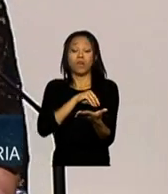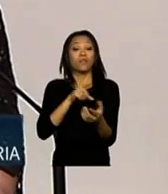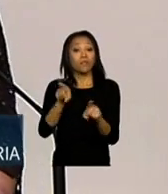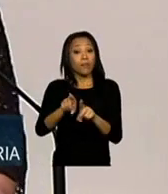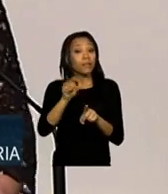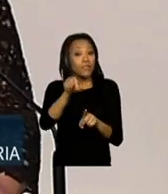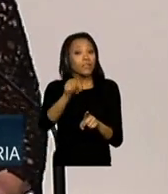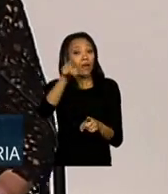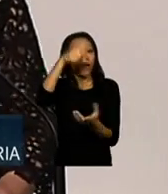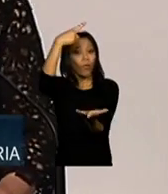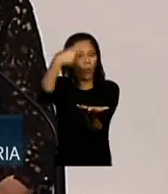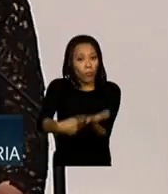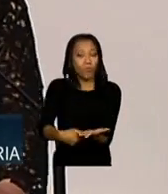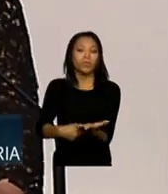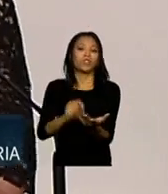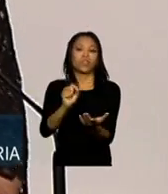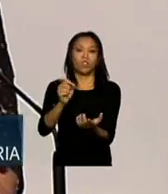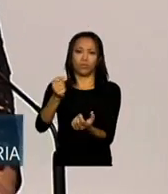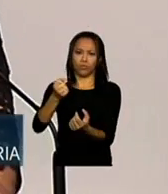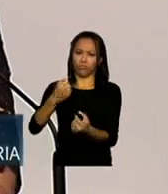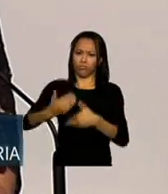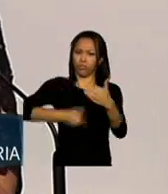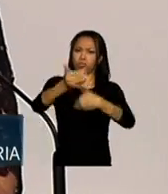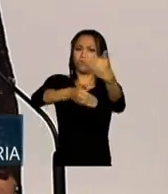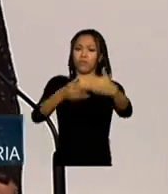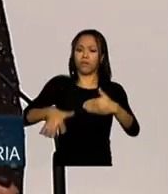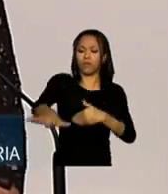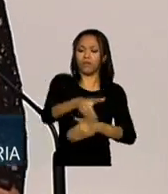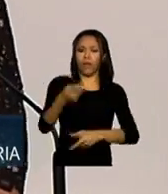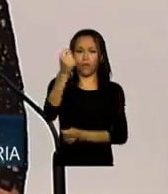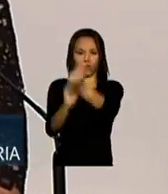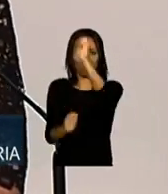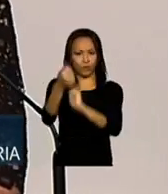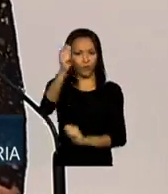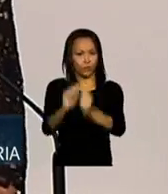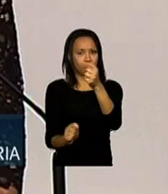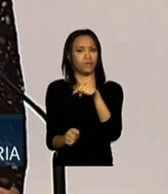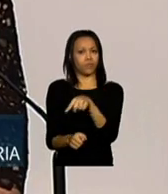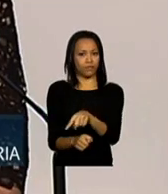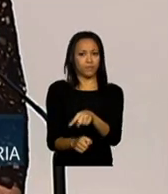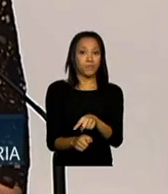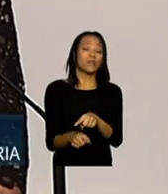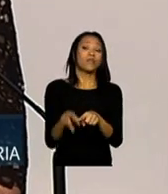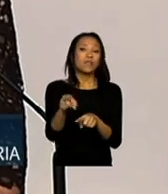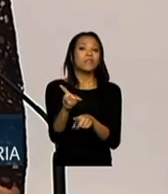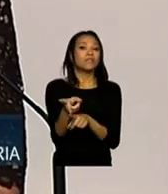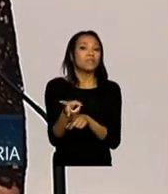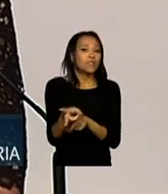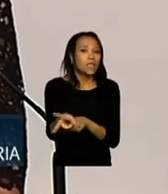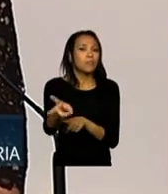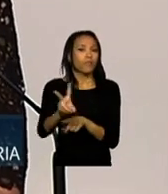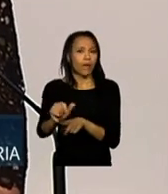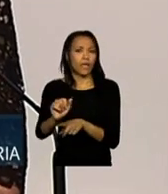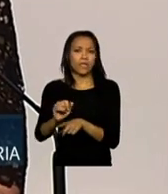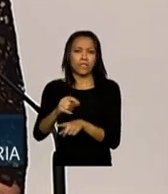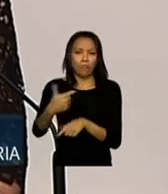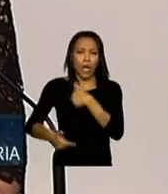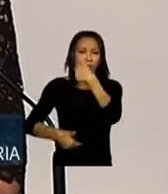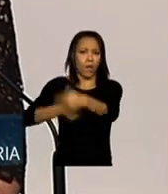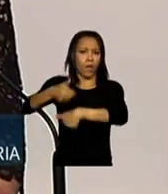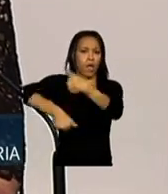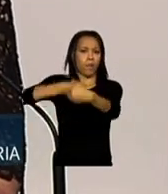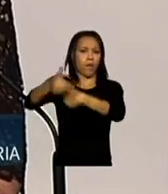com o desenvolvimento da indústria, que está no cerne dos ganhos de produtividade essenciais para